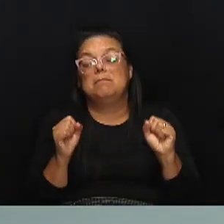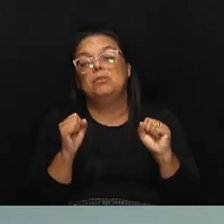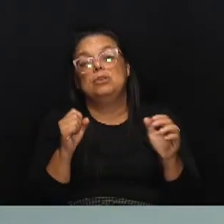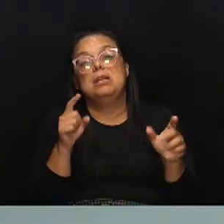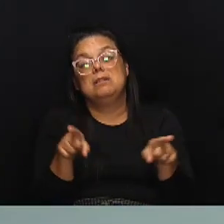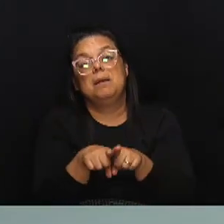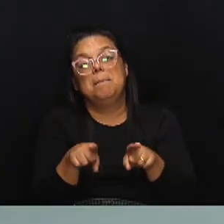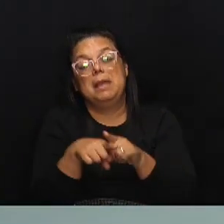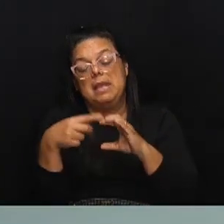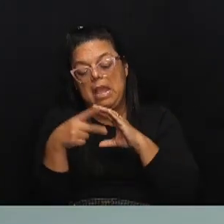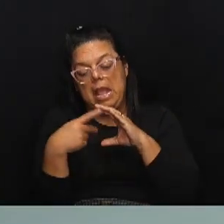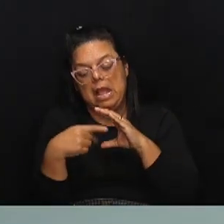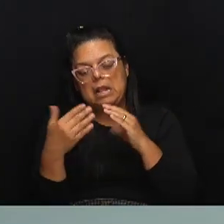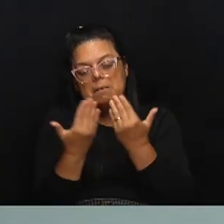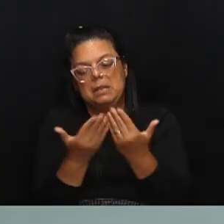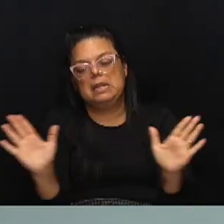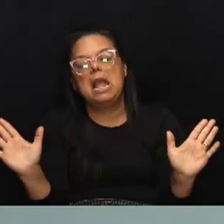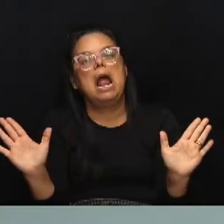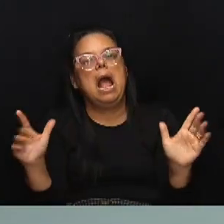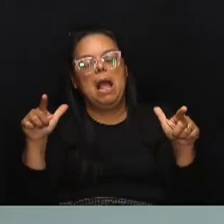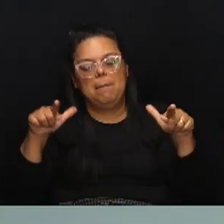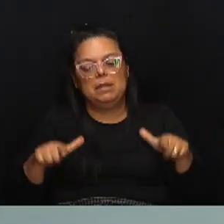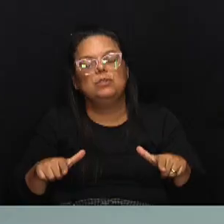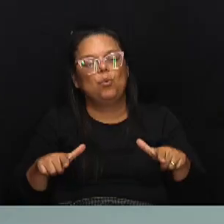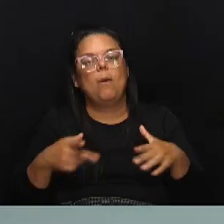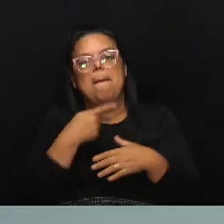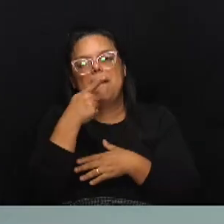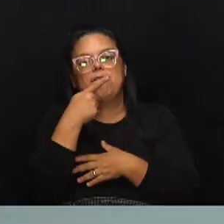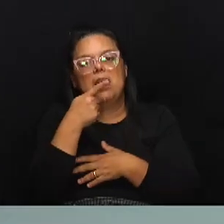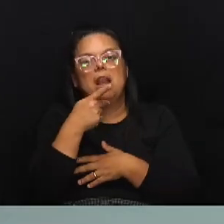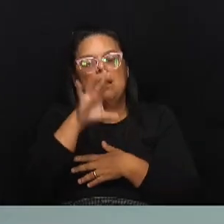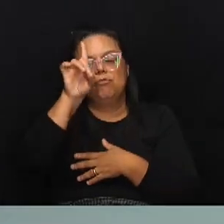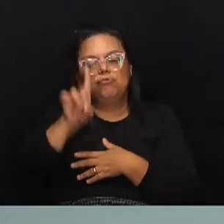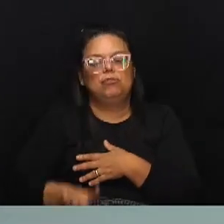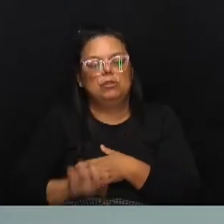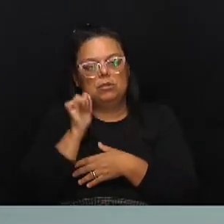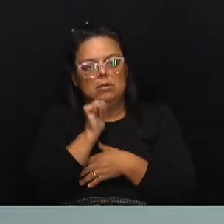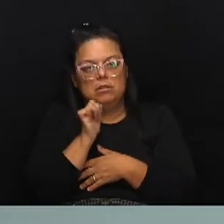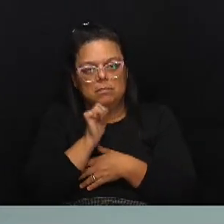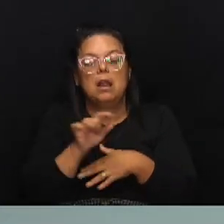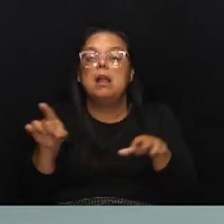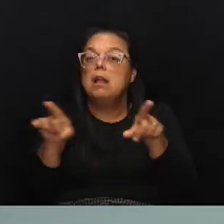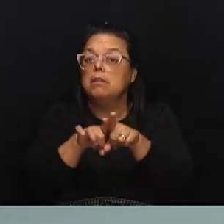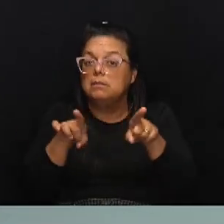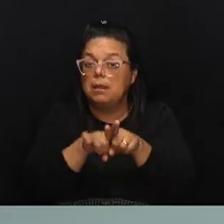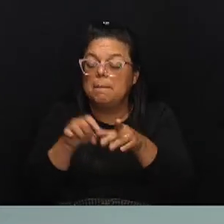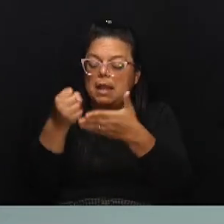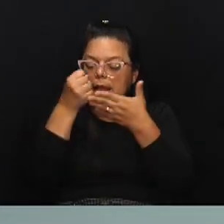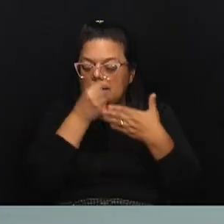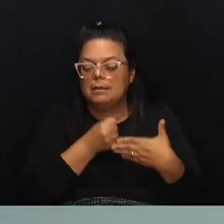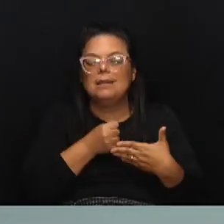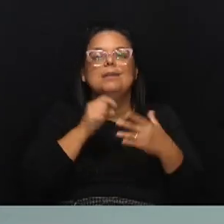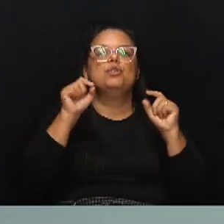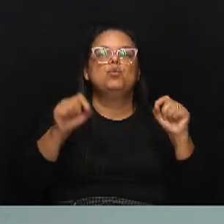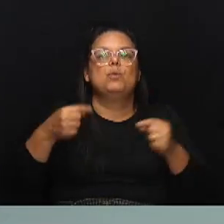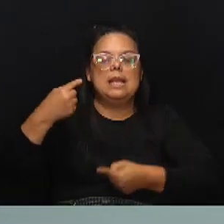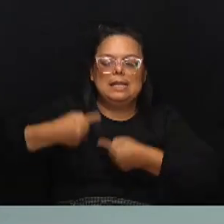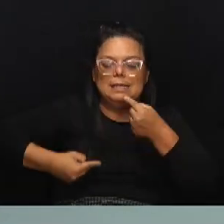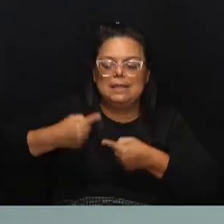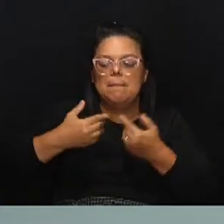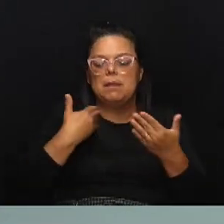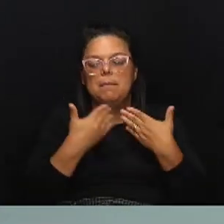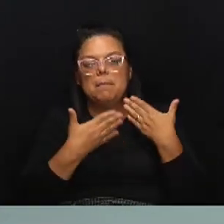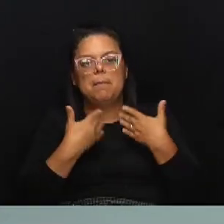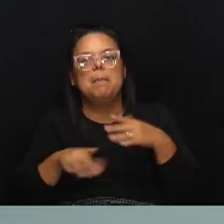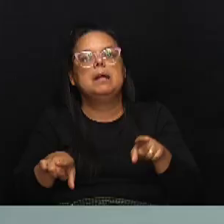que a Câmara também abre esse espaço para falar sobre o direito da mulher, ela está trazendo esse debate tanto para